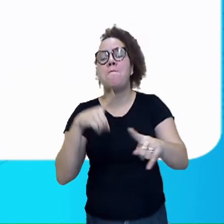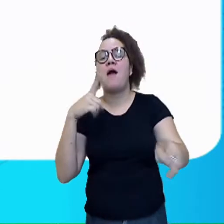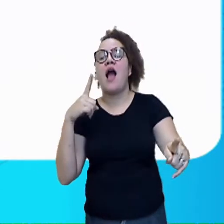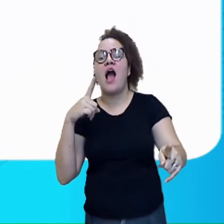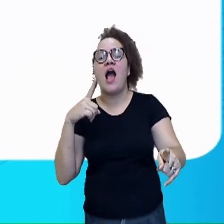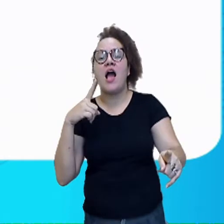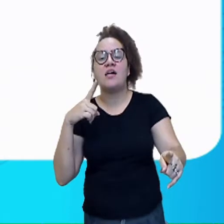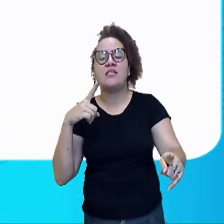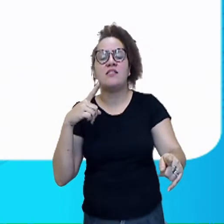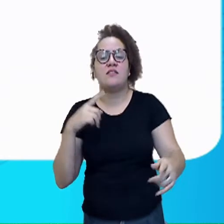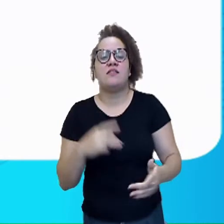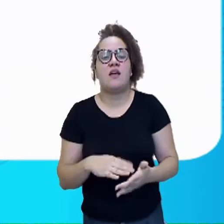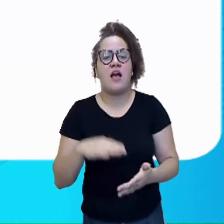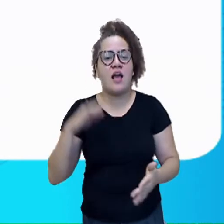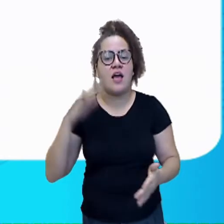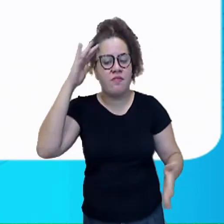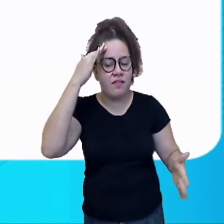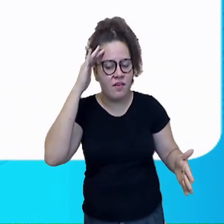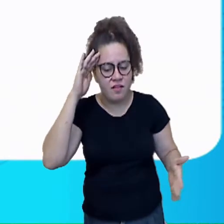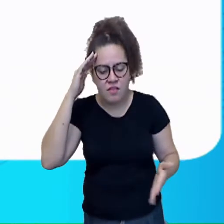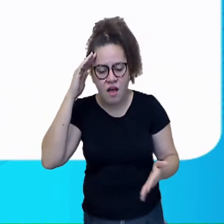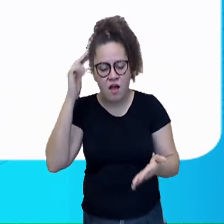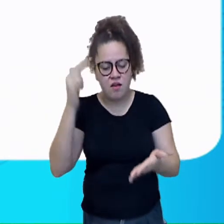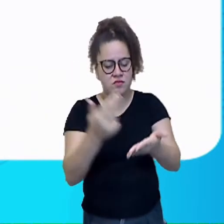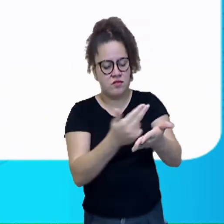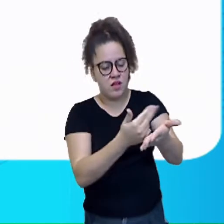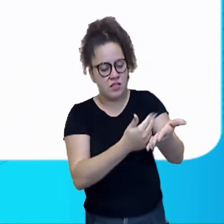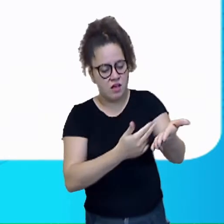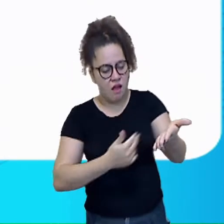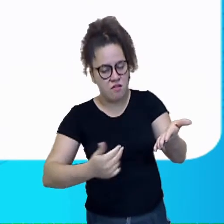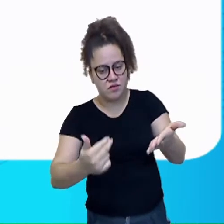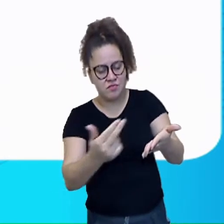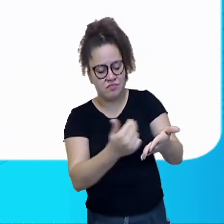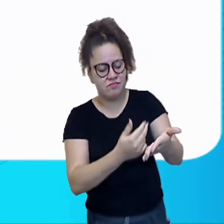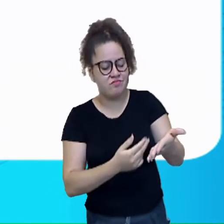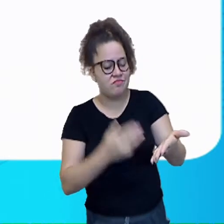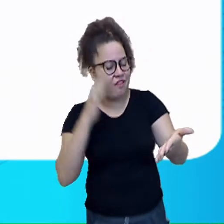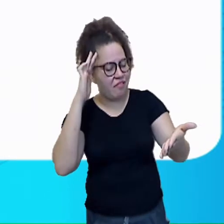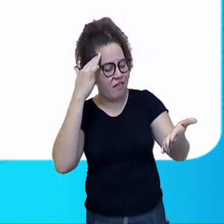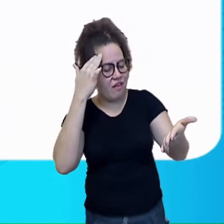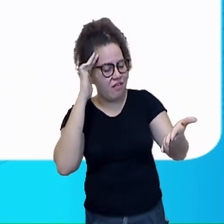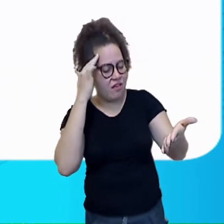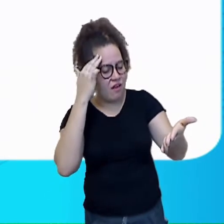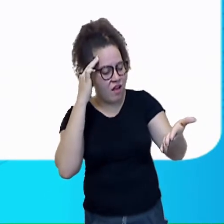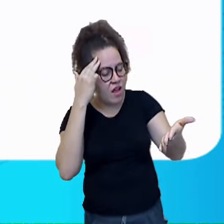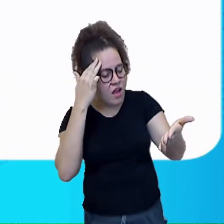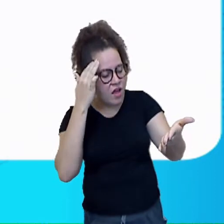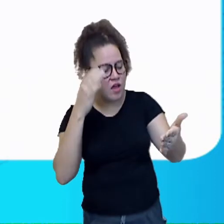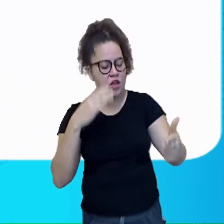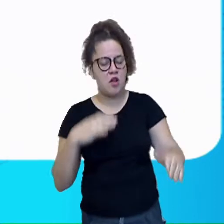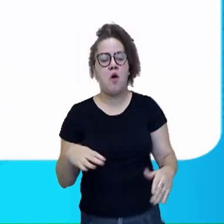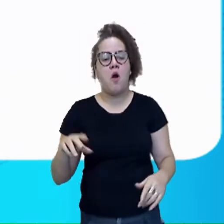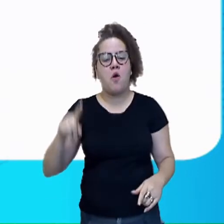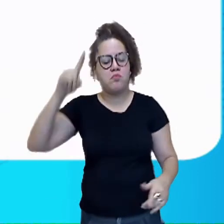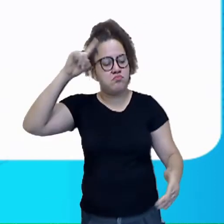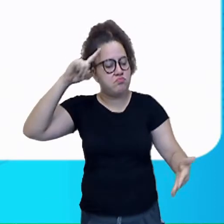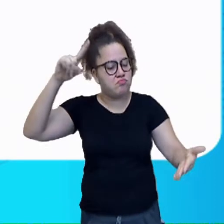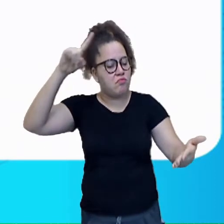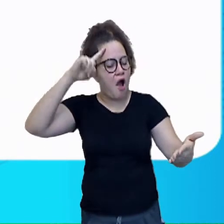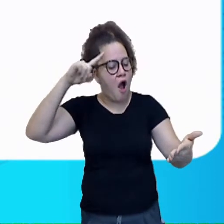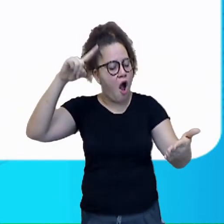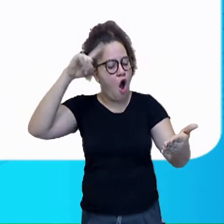que eles dialogavam, faziam através dos seus desenhos aquilo que eles viviam durante o dia, como